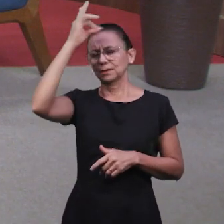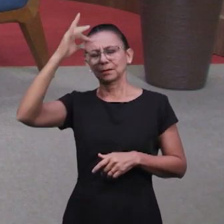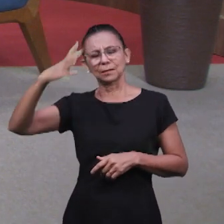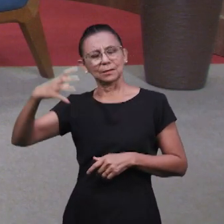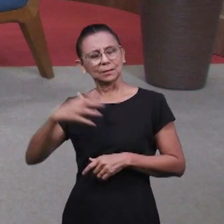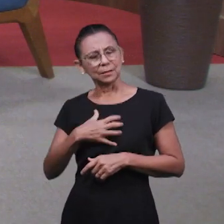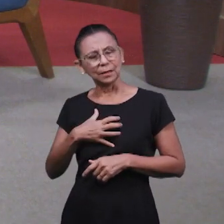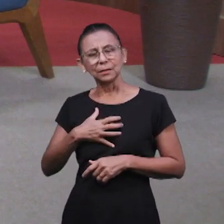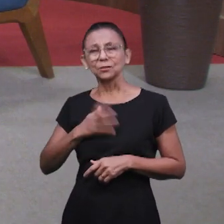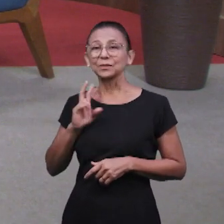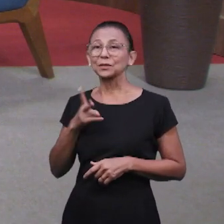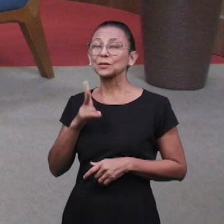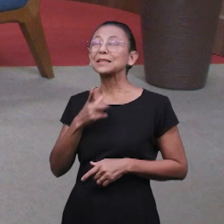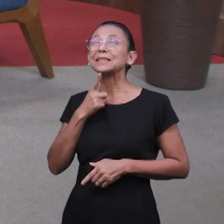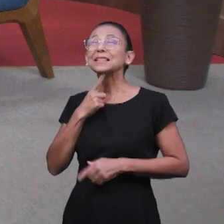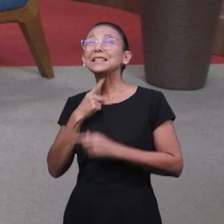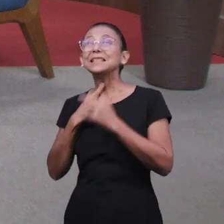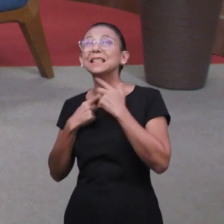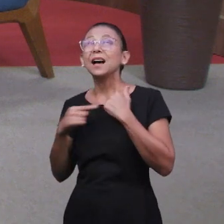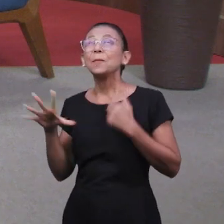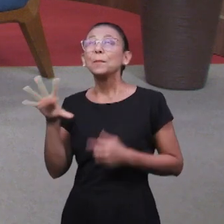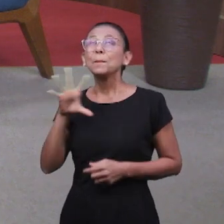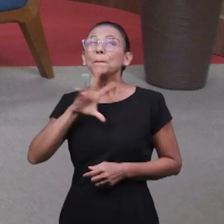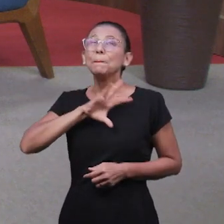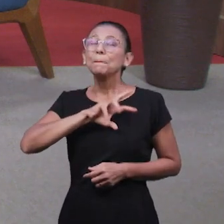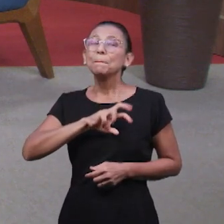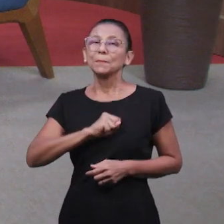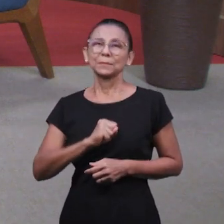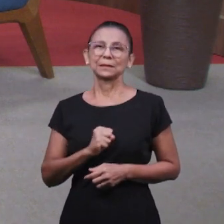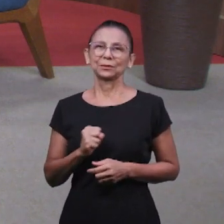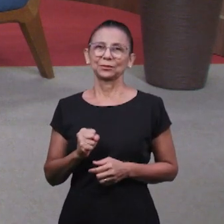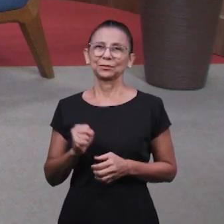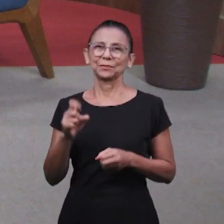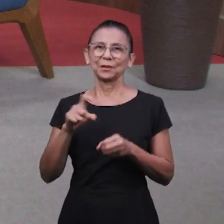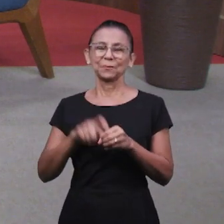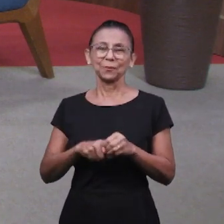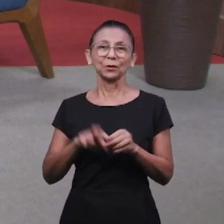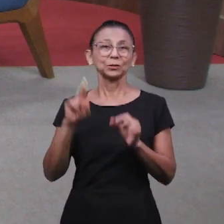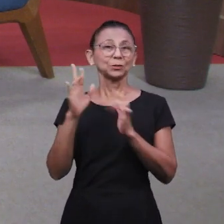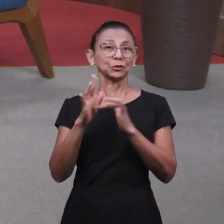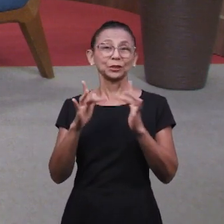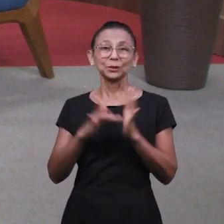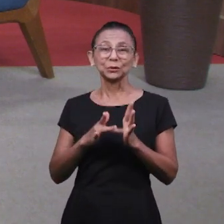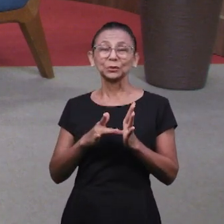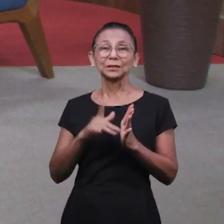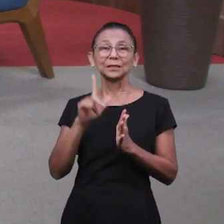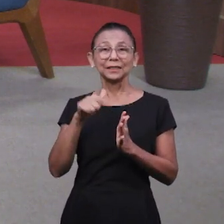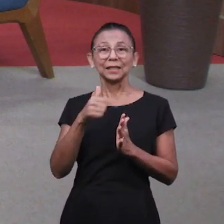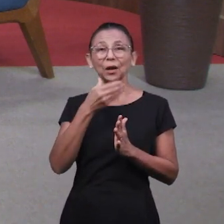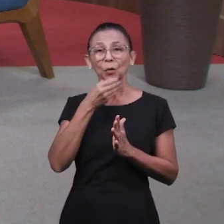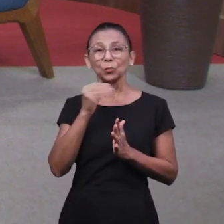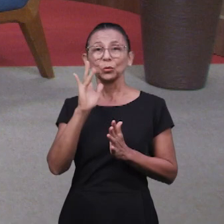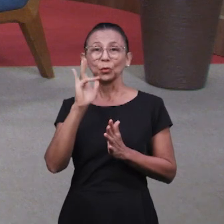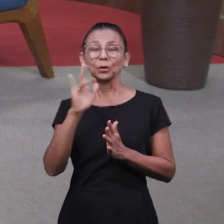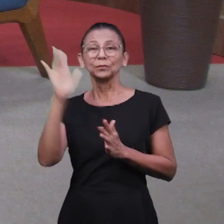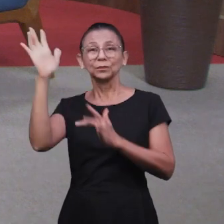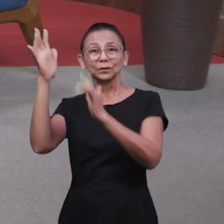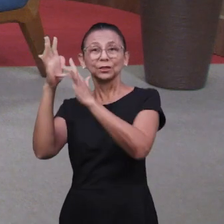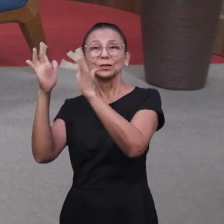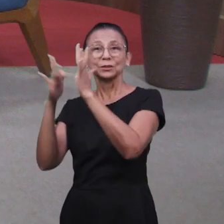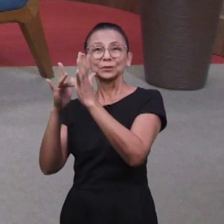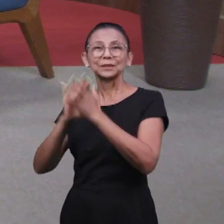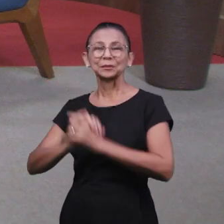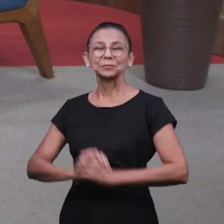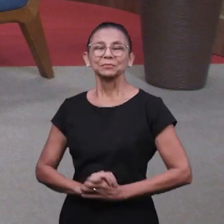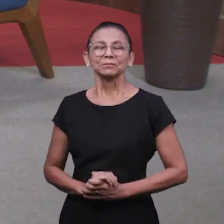Santo, e você continua amando esse dia, como diz a palavra. Glória a Deus. Né? O dia da chegada do noivo celestial.